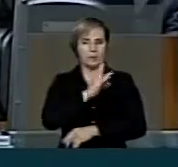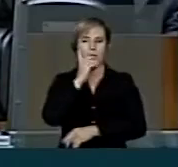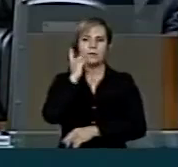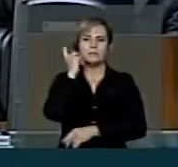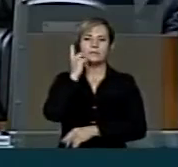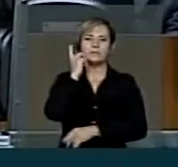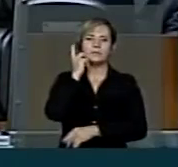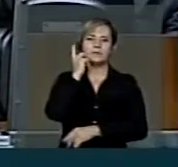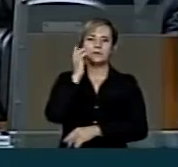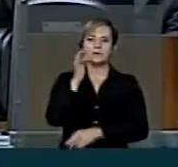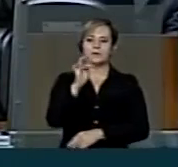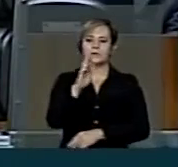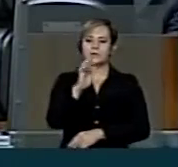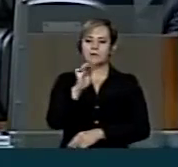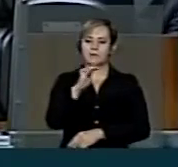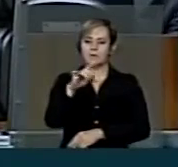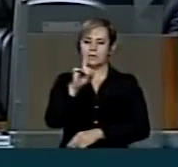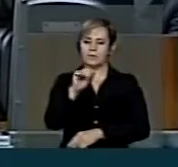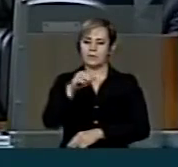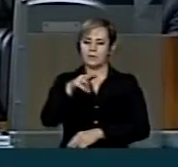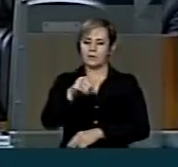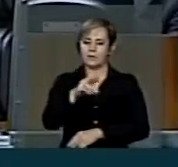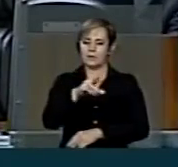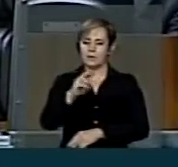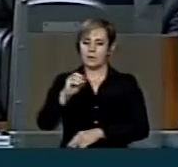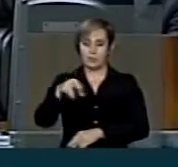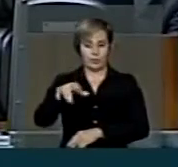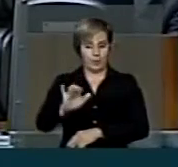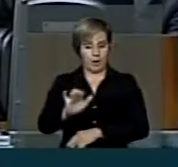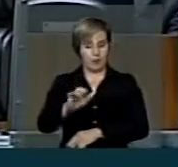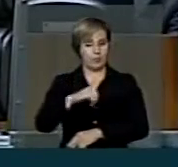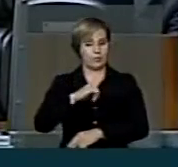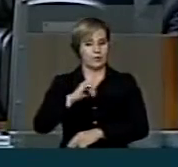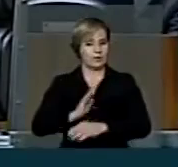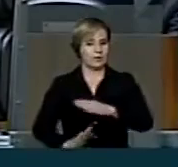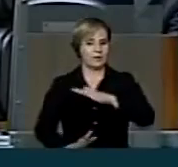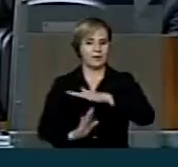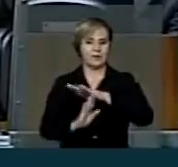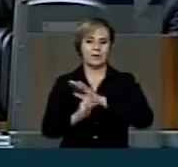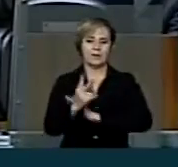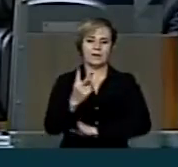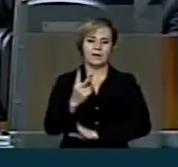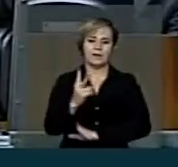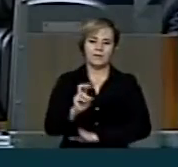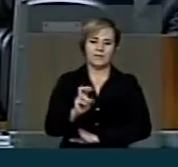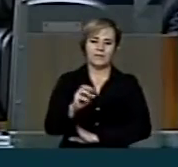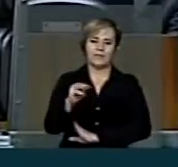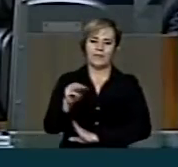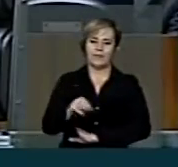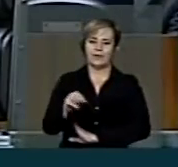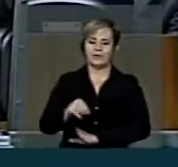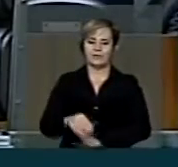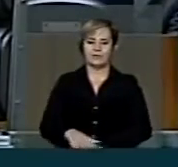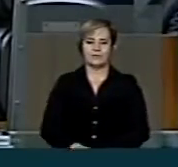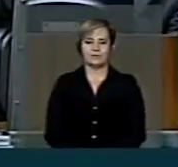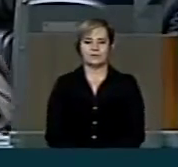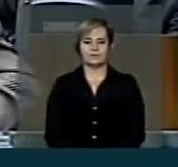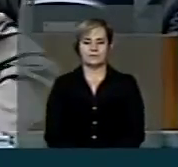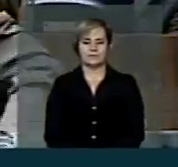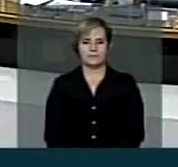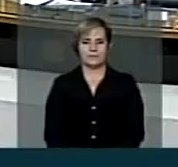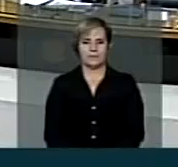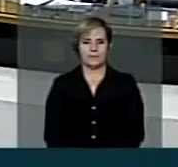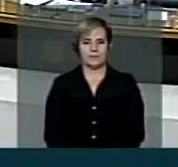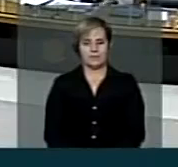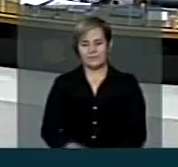É o deputado Fernando Marrone. Vossa Excelência disporá de até 25 minutos.